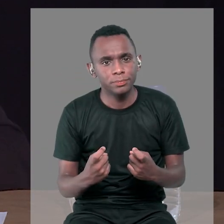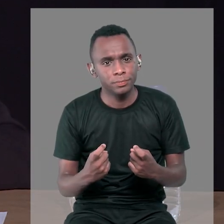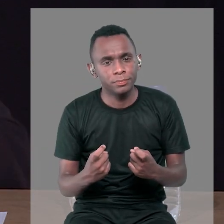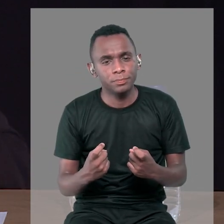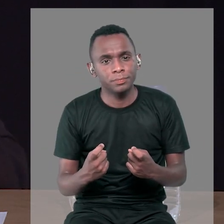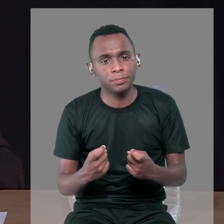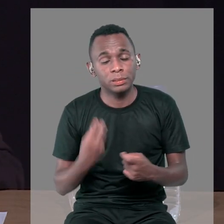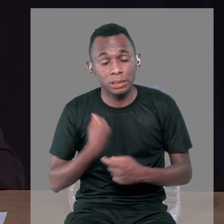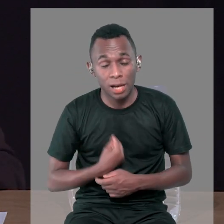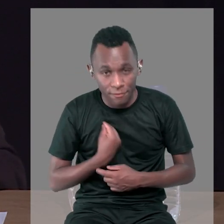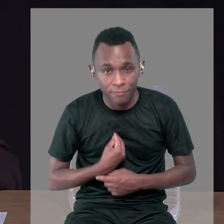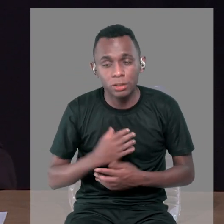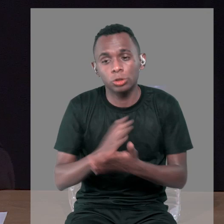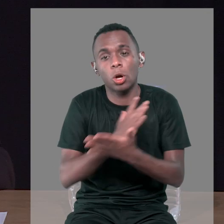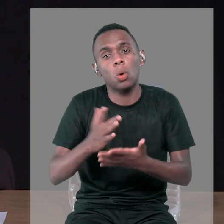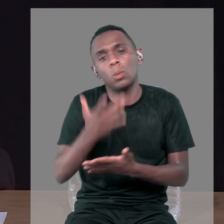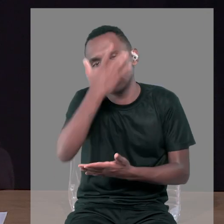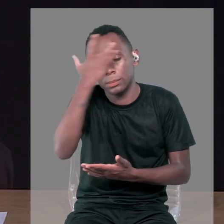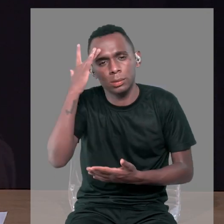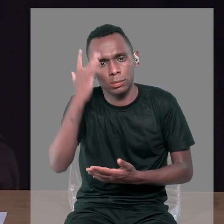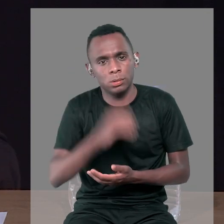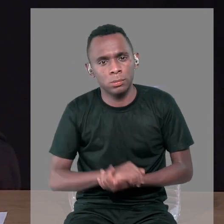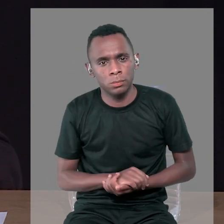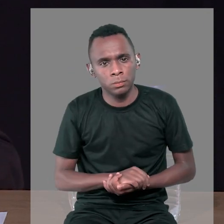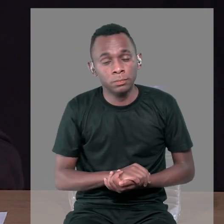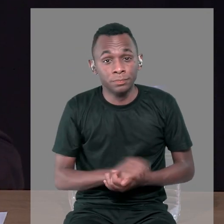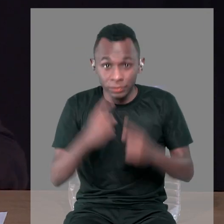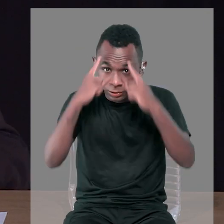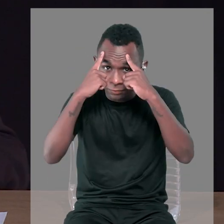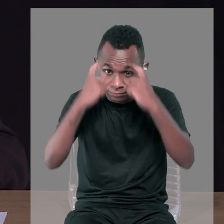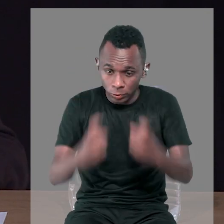na vida de seres humanos. Violência como